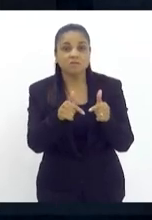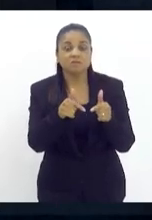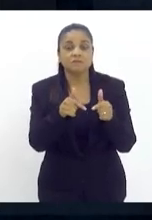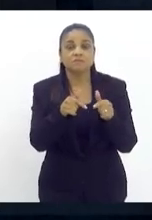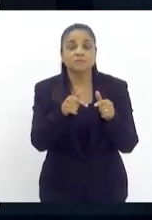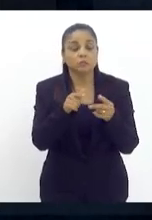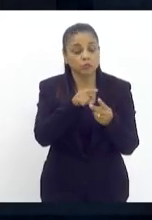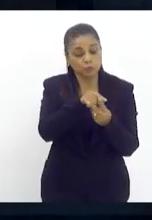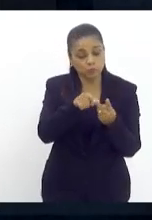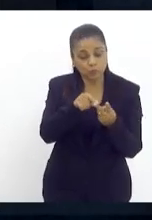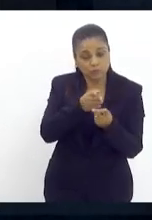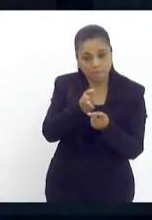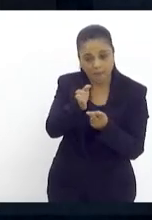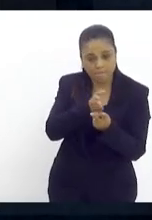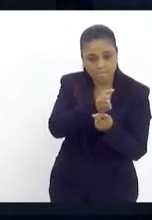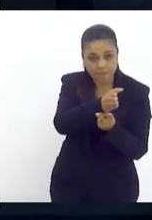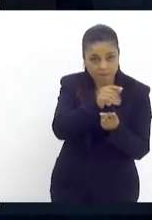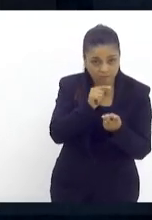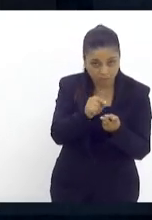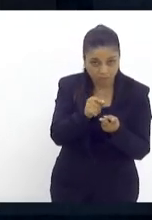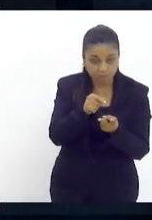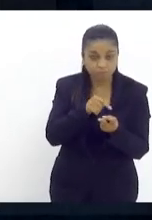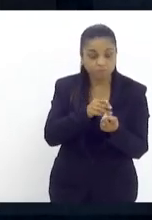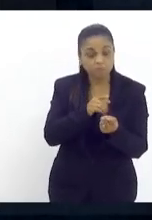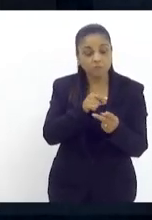ela tem duas vertentes, ela tem duas etapas, né?